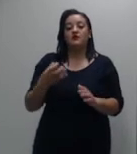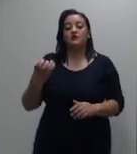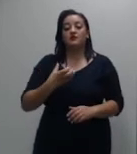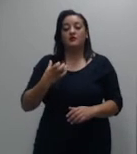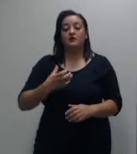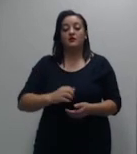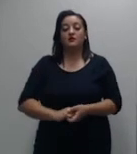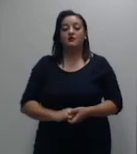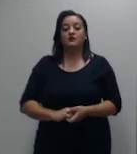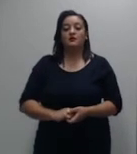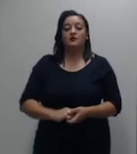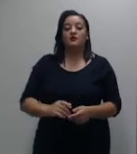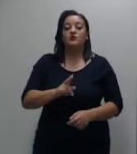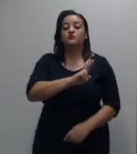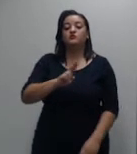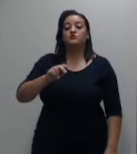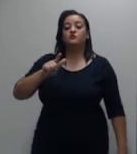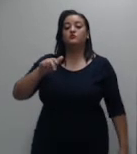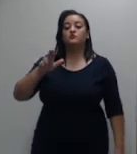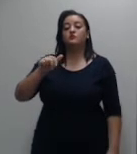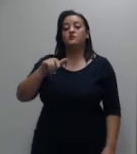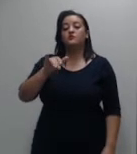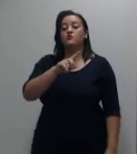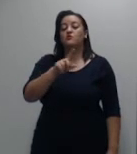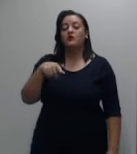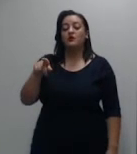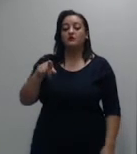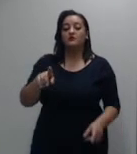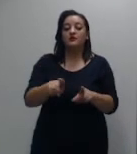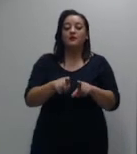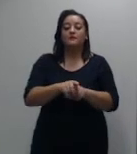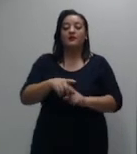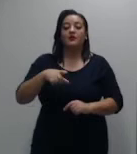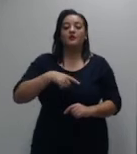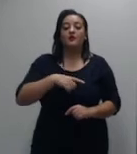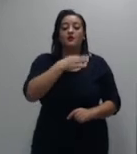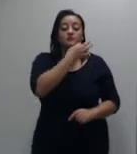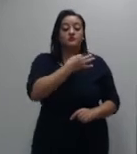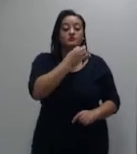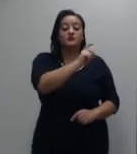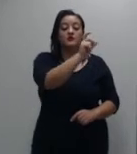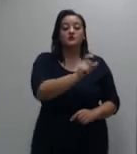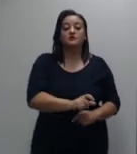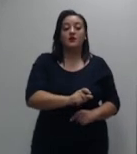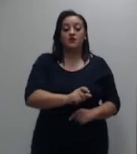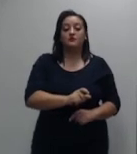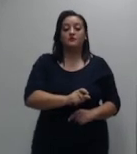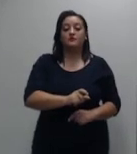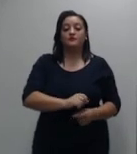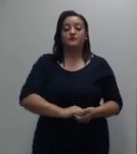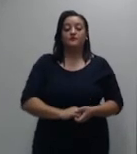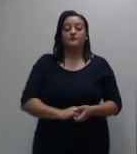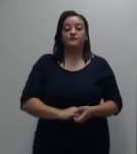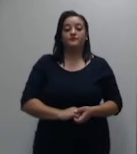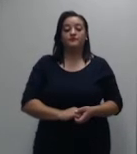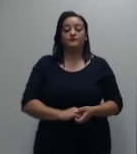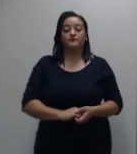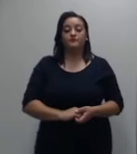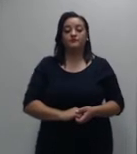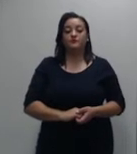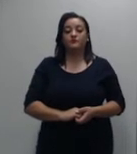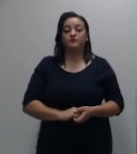Luiz Roberto DeMarco Almeida também temos sustentação oral pelos é queridos